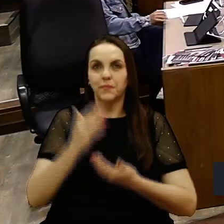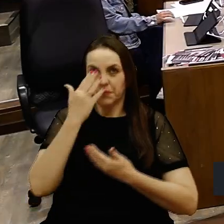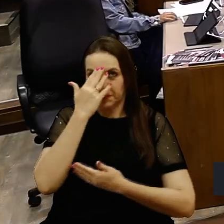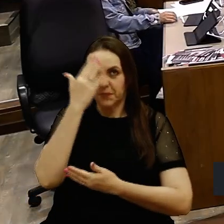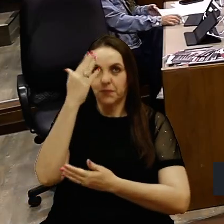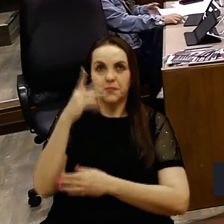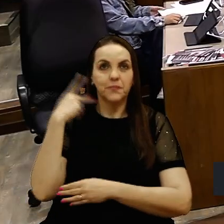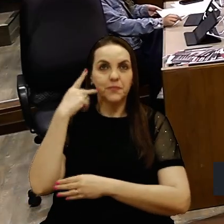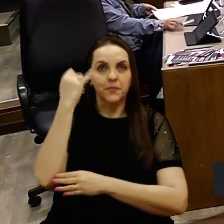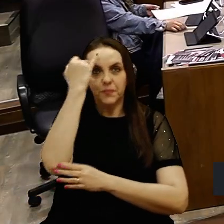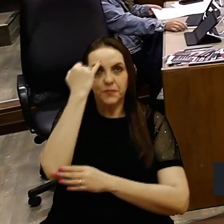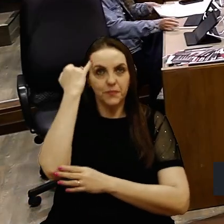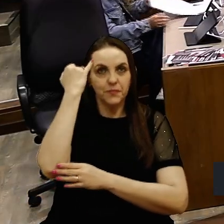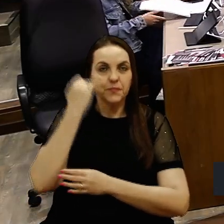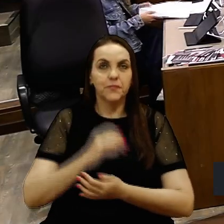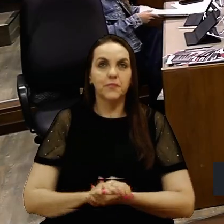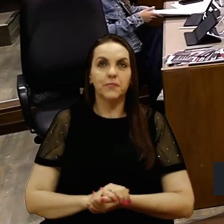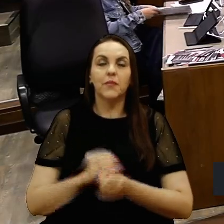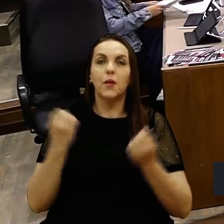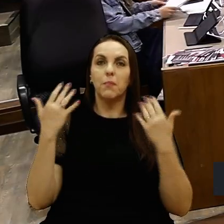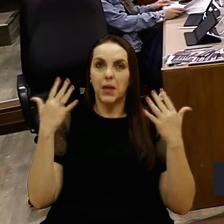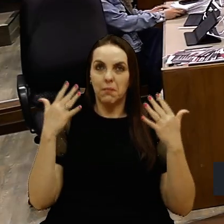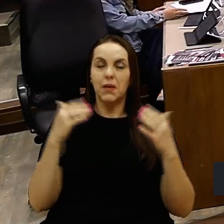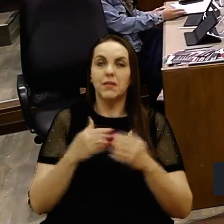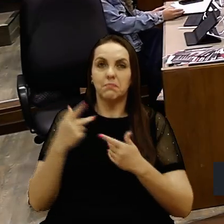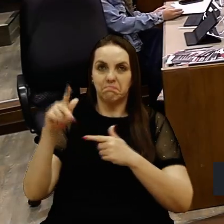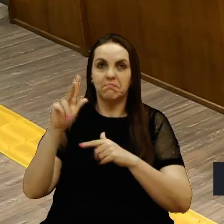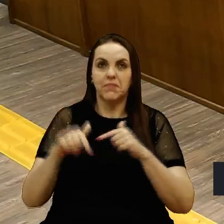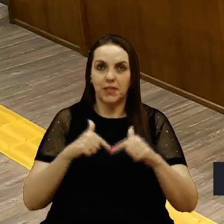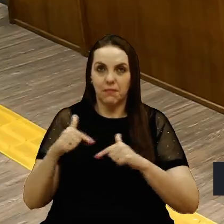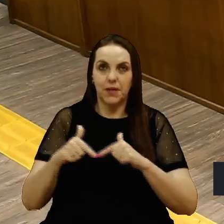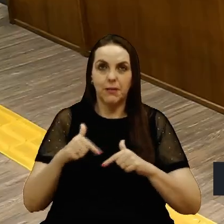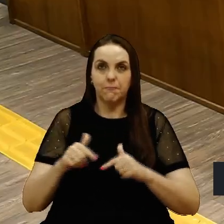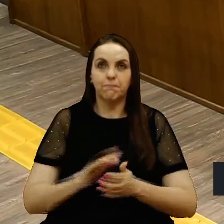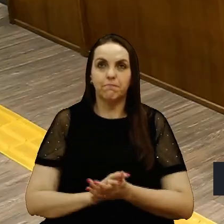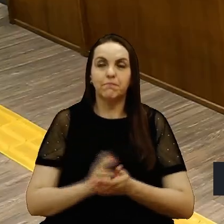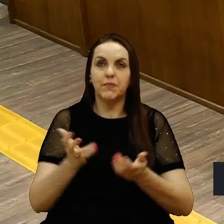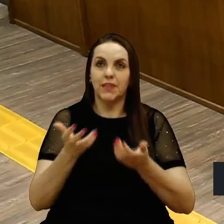Obrigado, vereador D'Ambros. Parabéns pelo seu trabalho. Quero fazer parte da